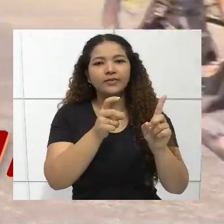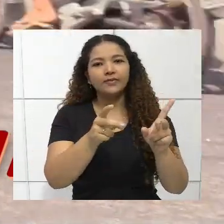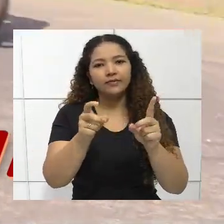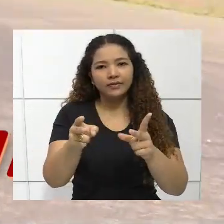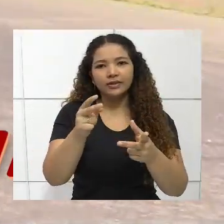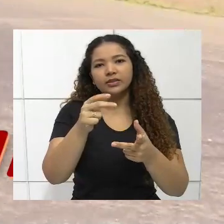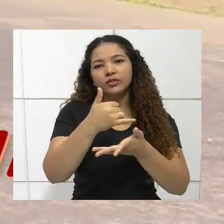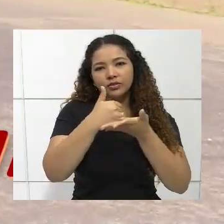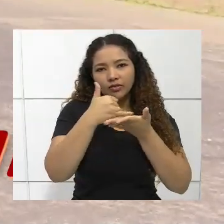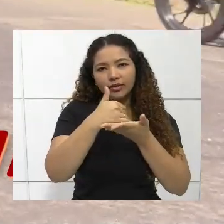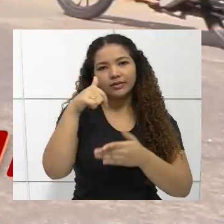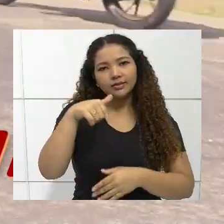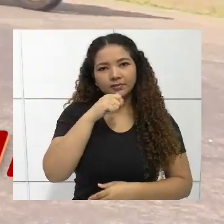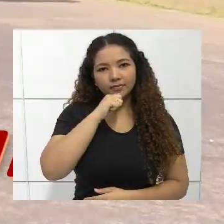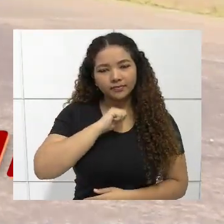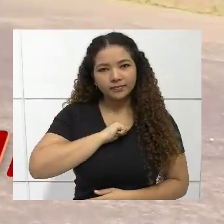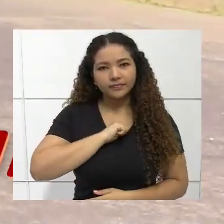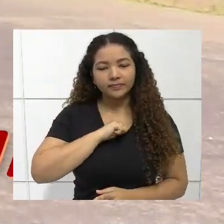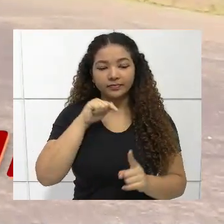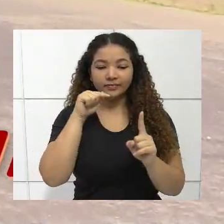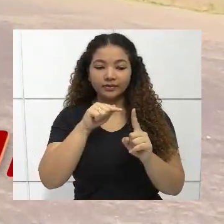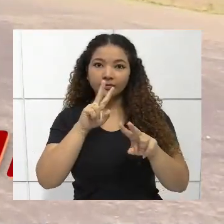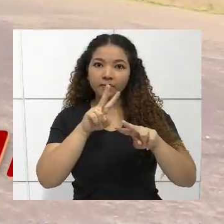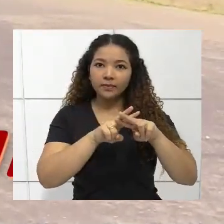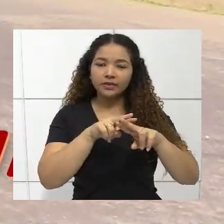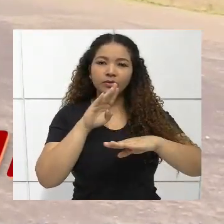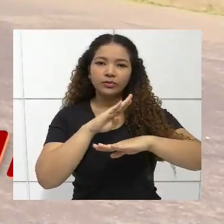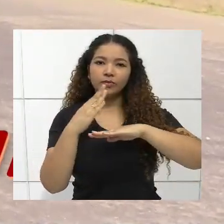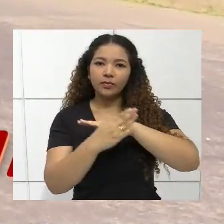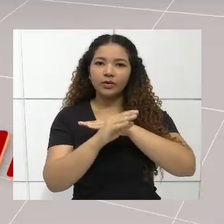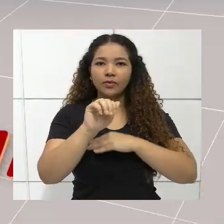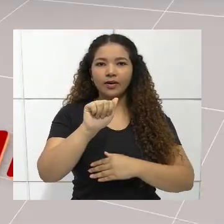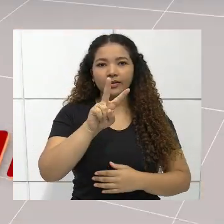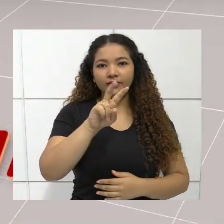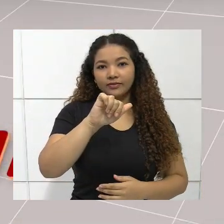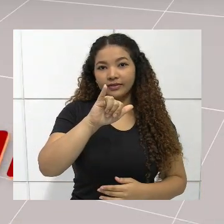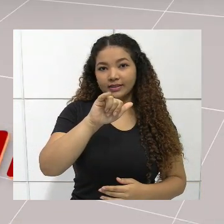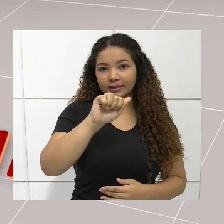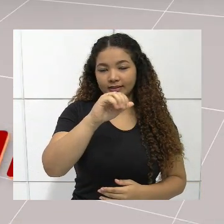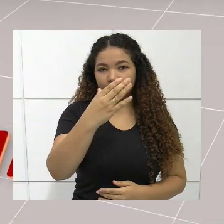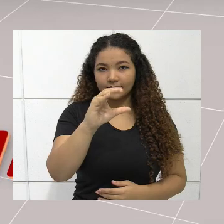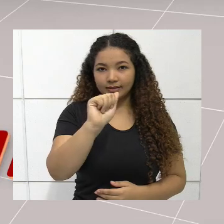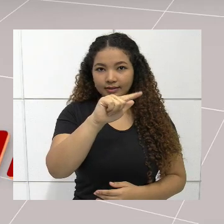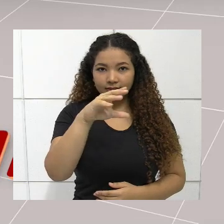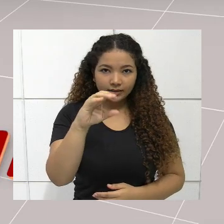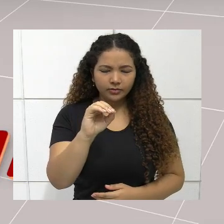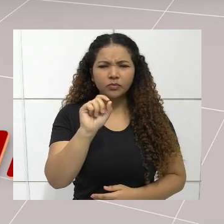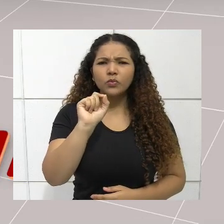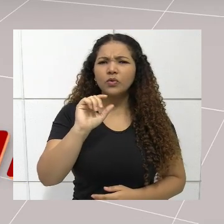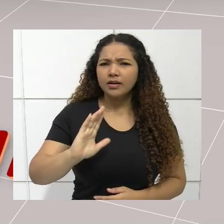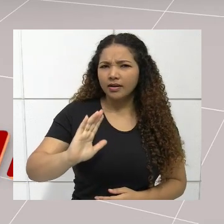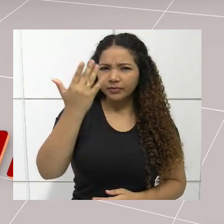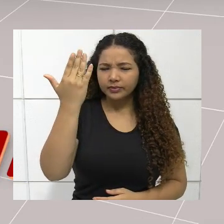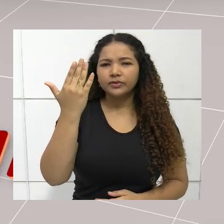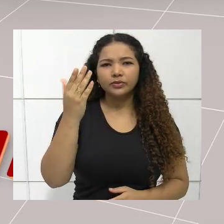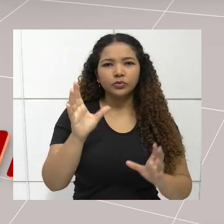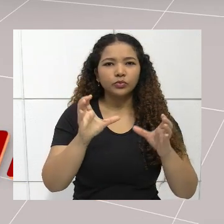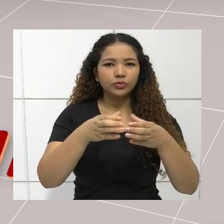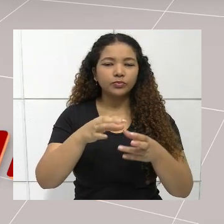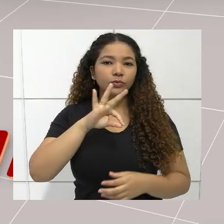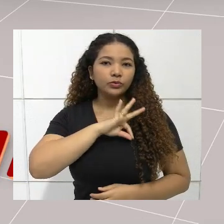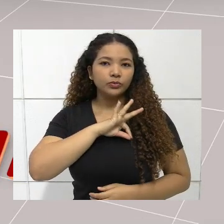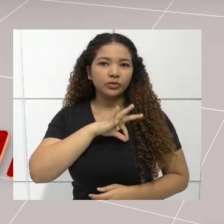Abaetetuba. Um homem foi preso no bairro da Aviação. A equipe do motopatrulhamento da Polícia